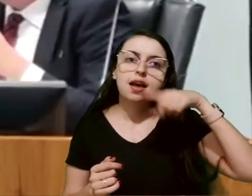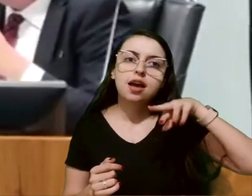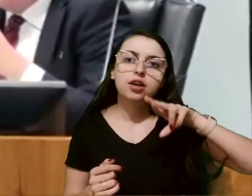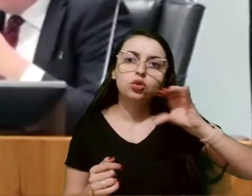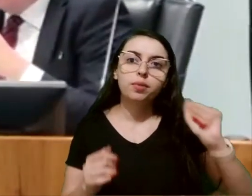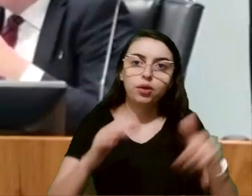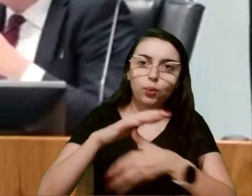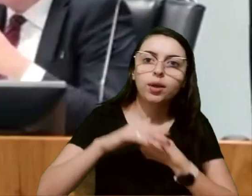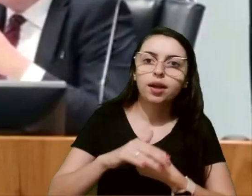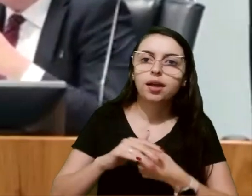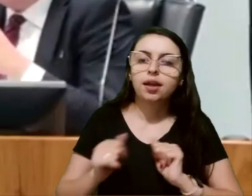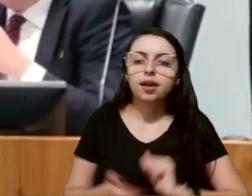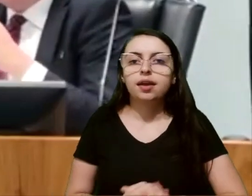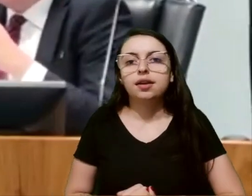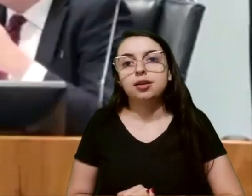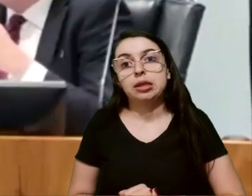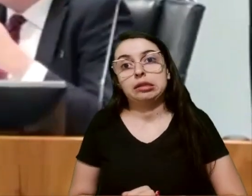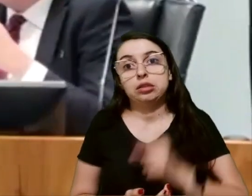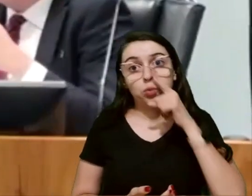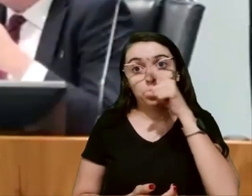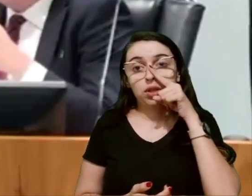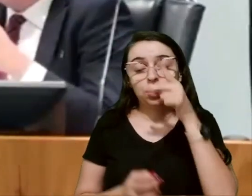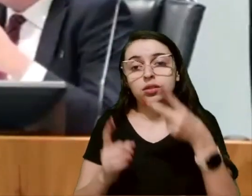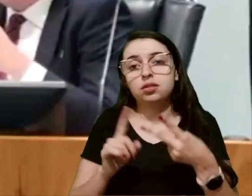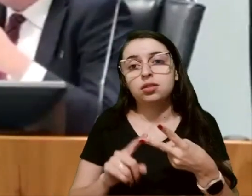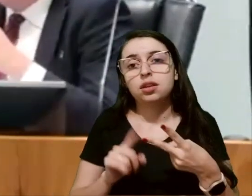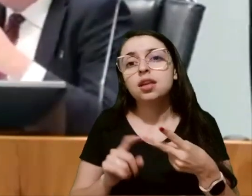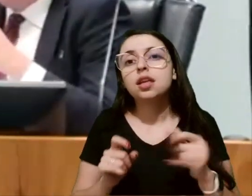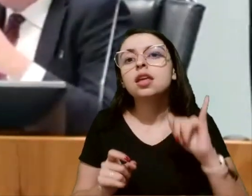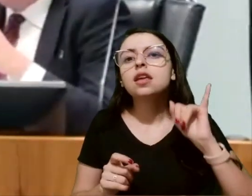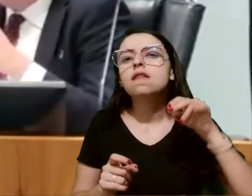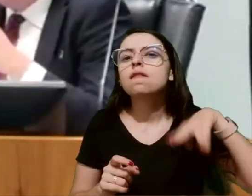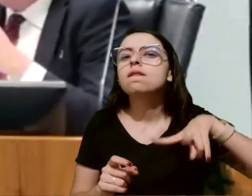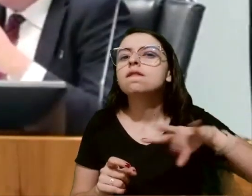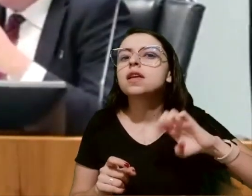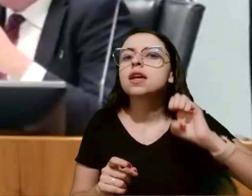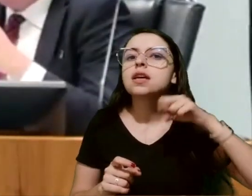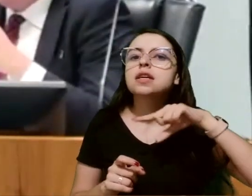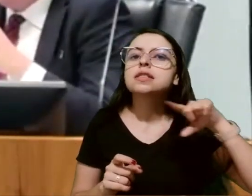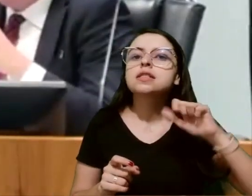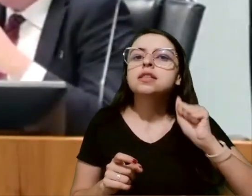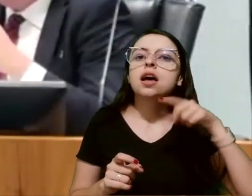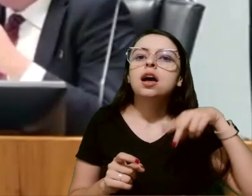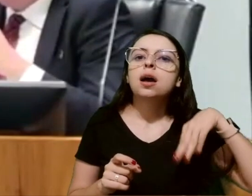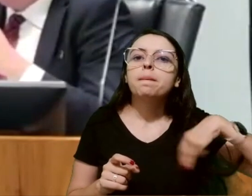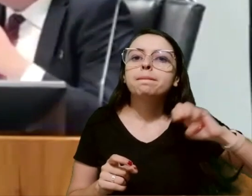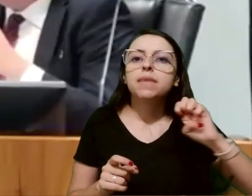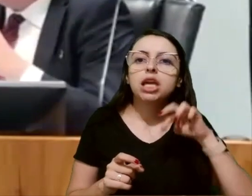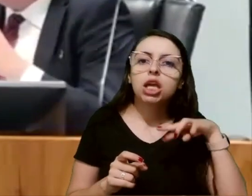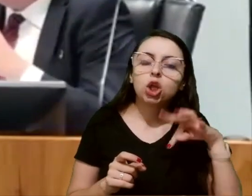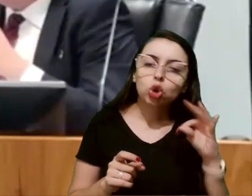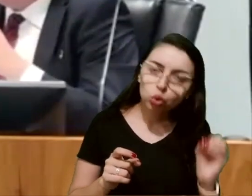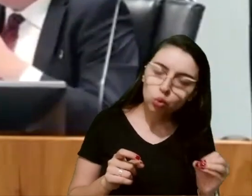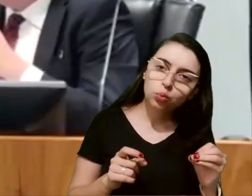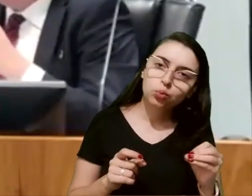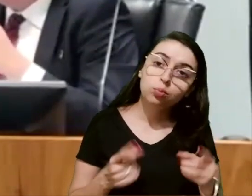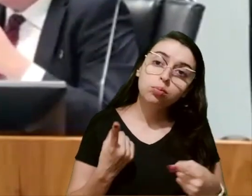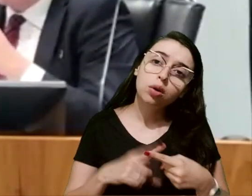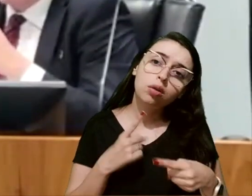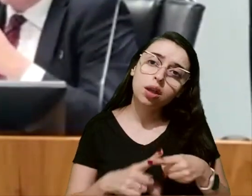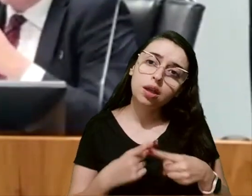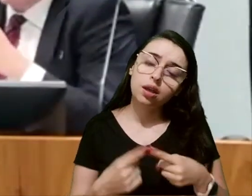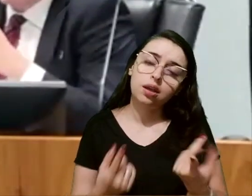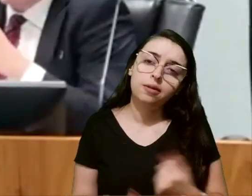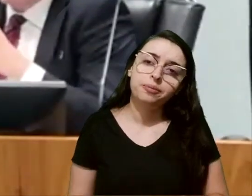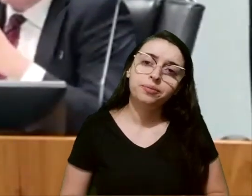perigo, né, porque e o outro é enviesamento também. Então, assim, você,